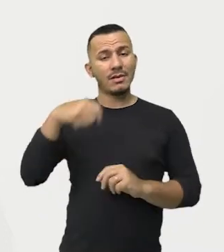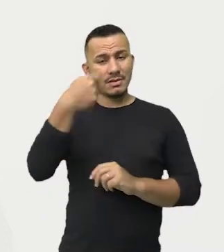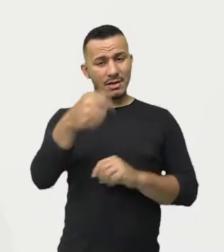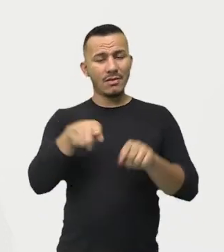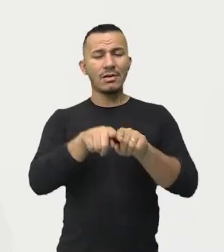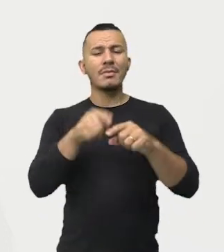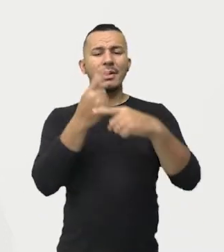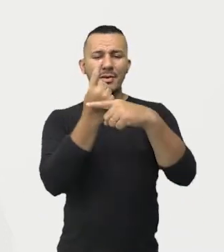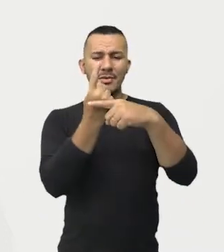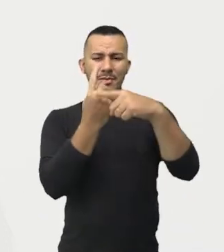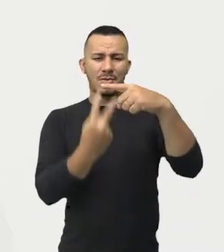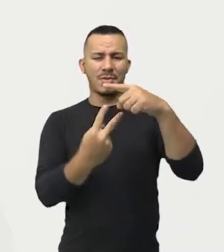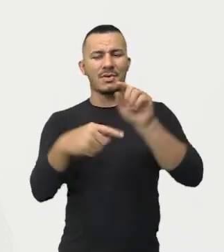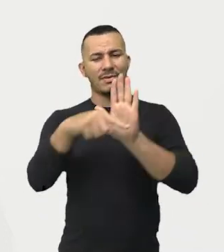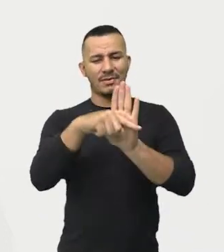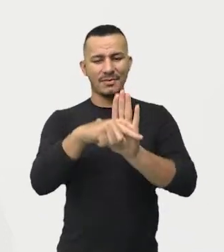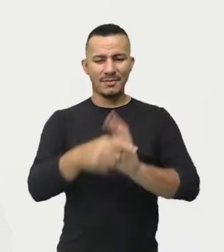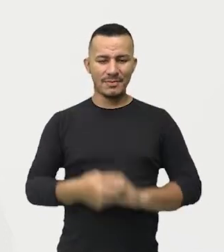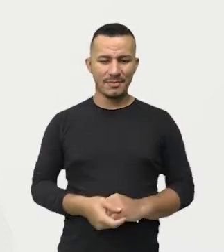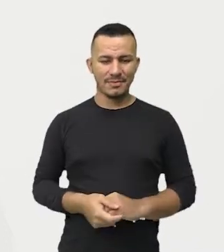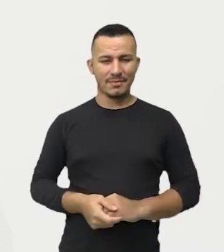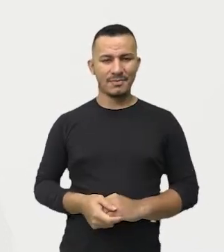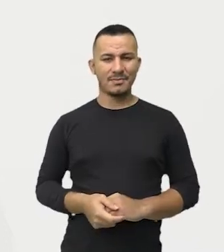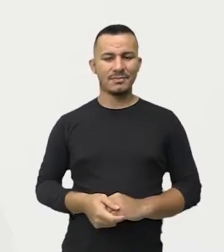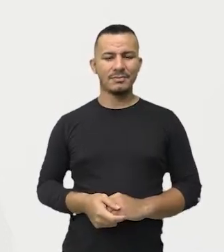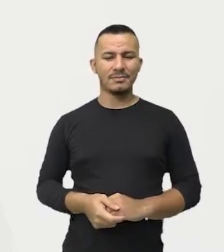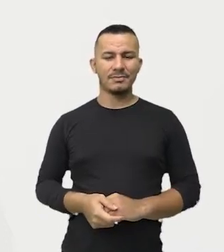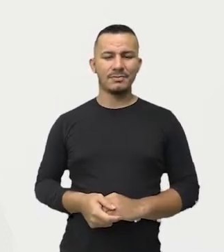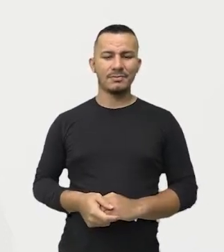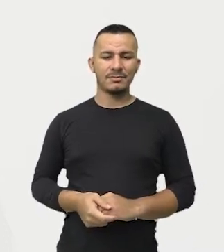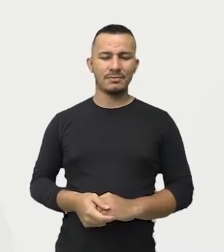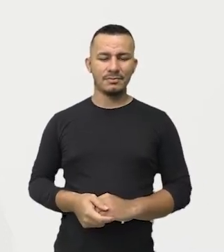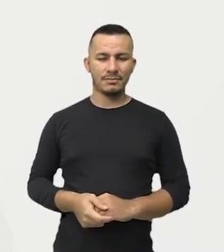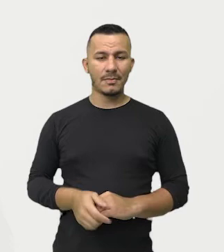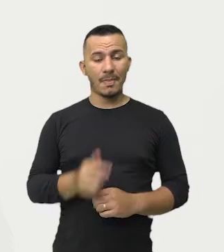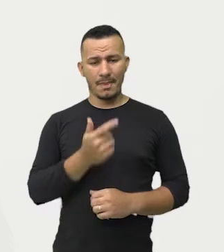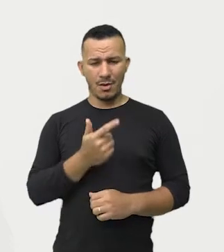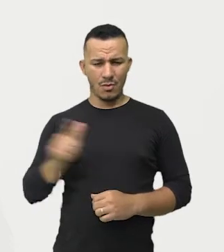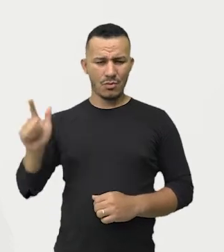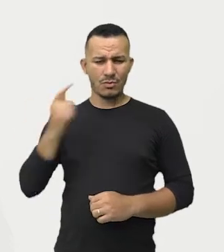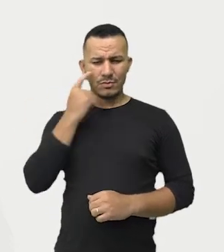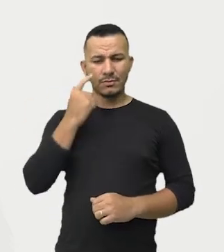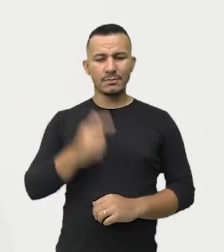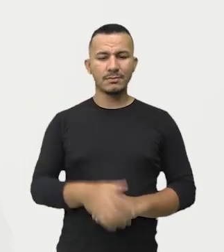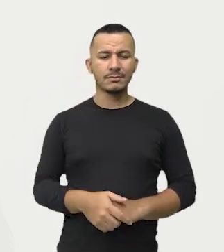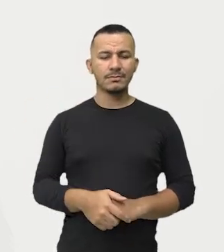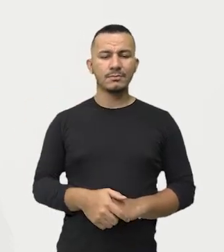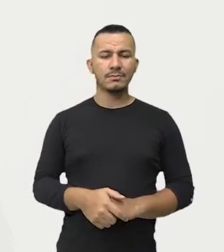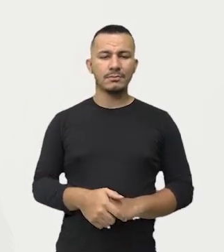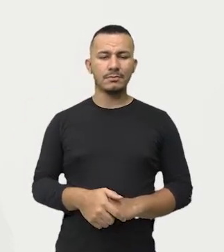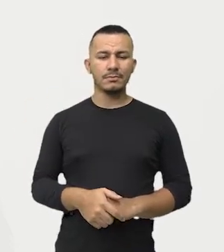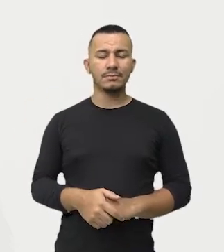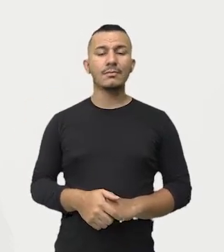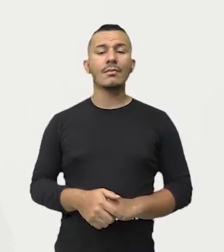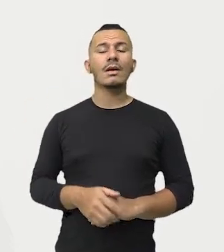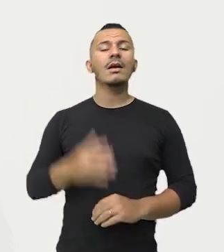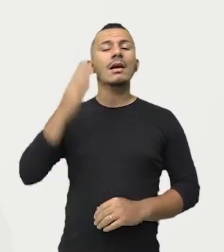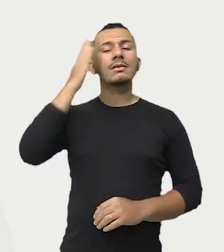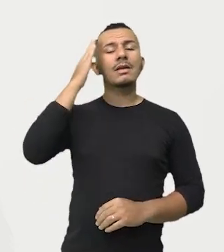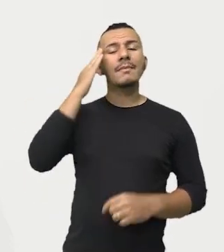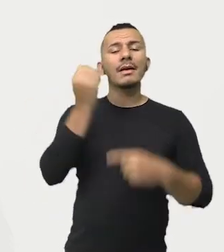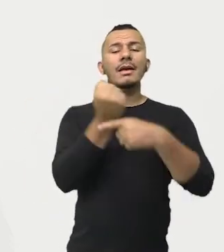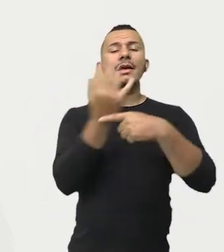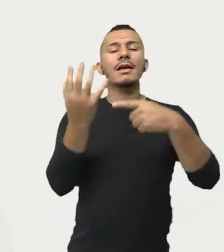está aqui a nossa fração aqui, menos 1 sobre 2. Vejamos outros exemplos. Onde está